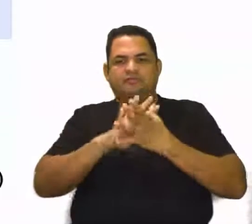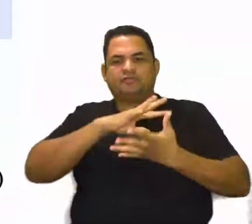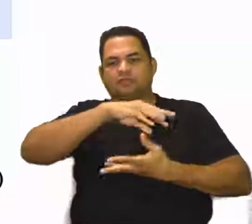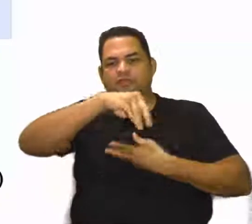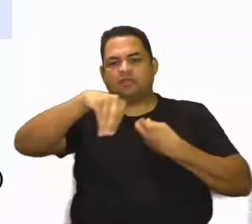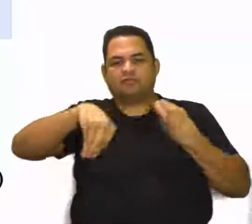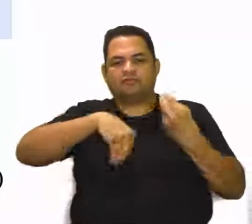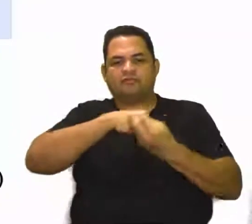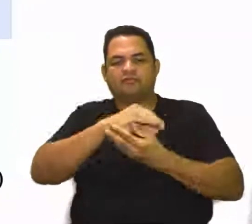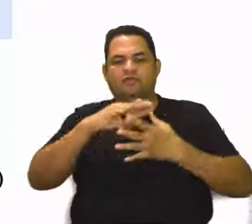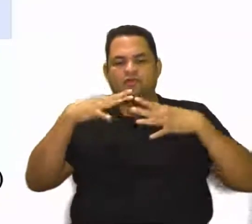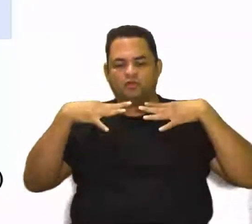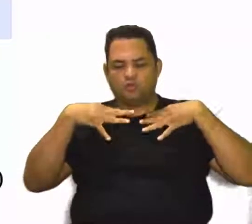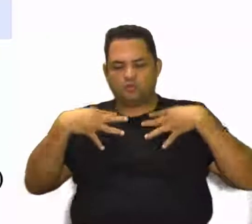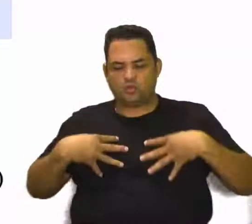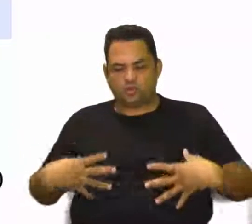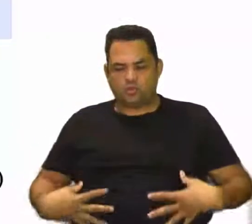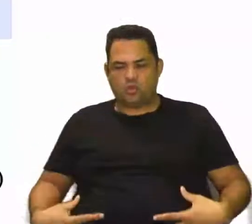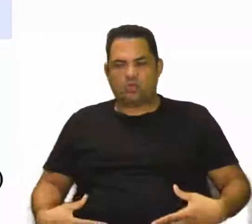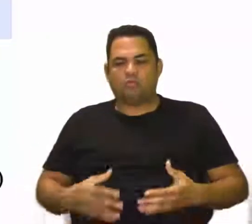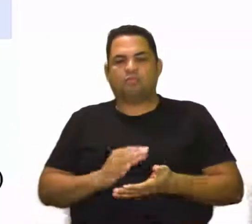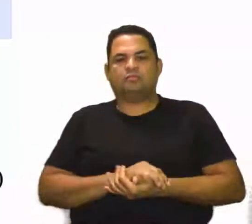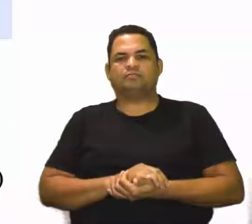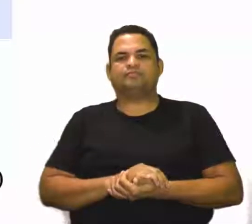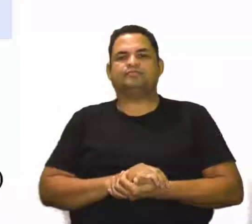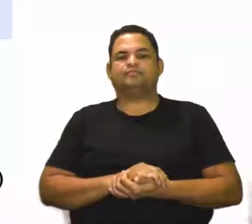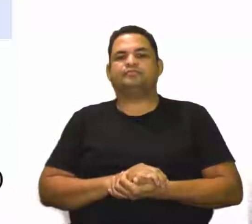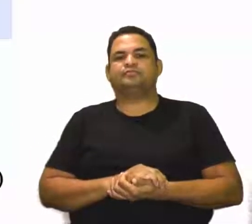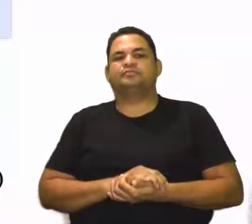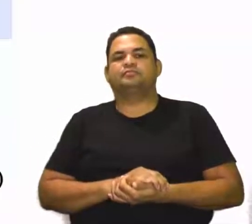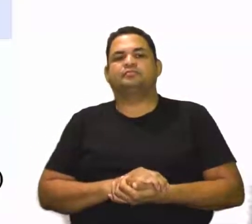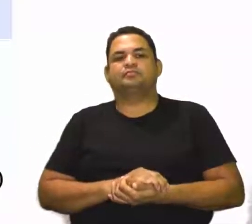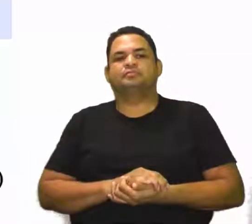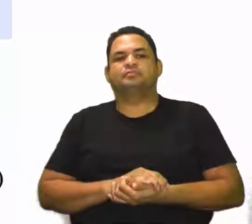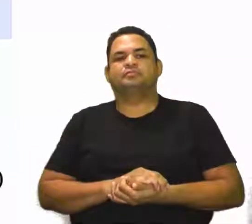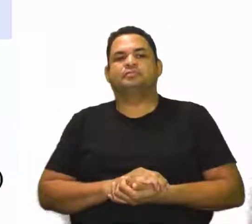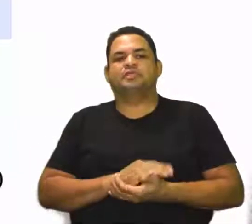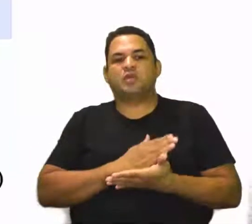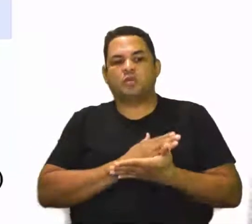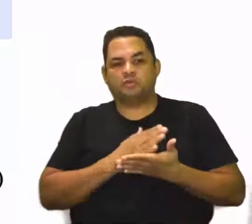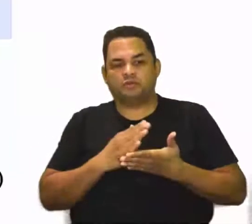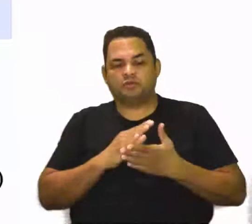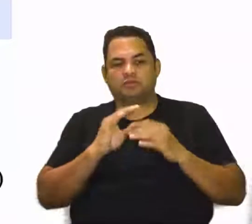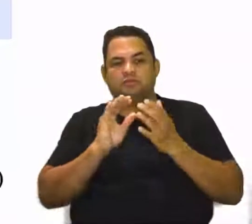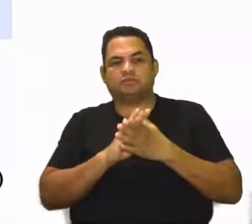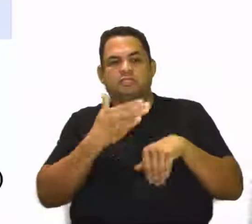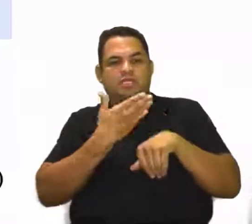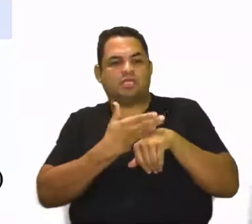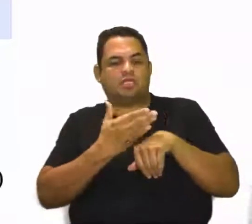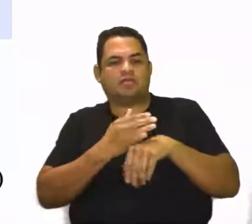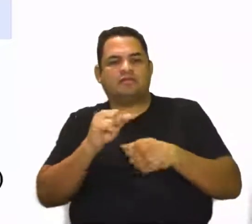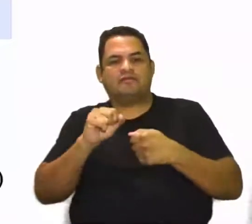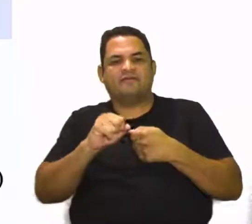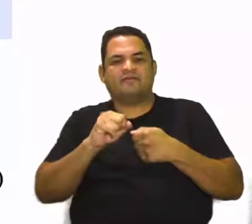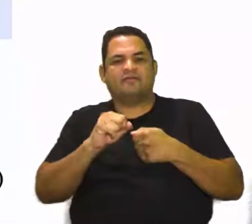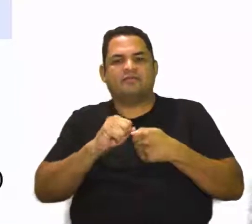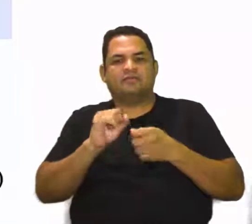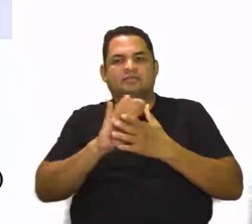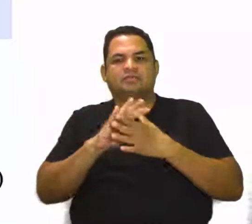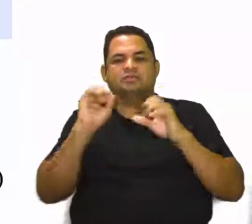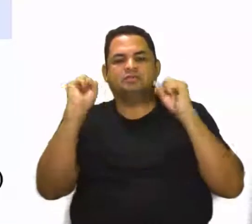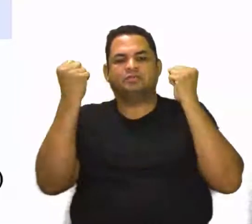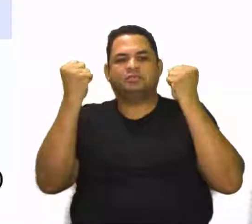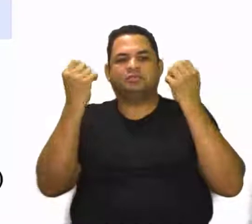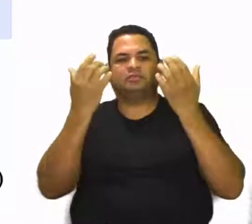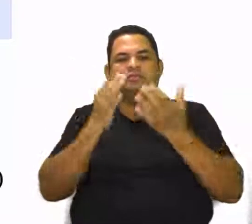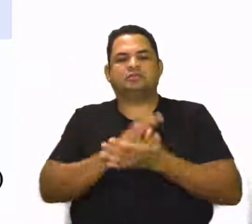o conjunto. Eu também preciso considerar os princípios de treinamento, ou seja, eu vou fazer essa atividade